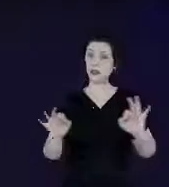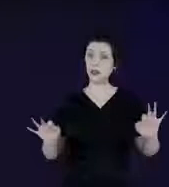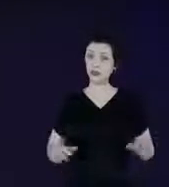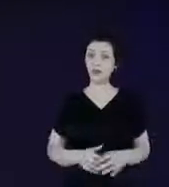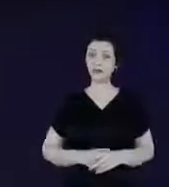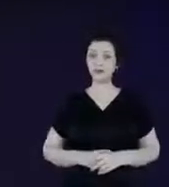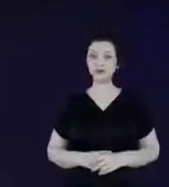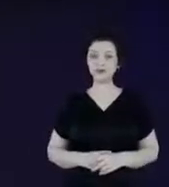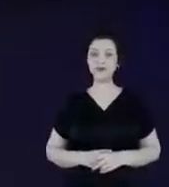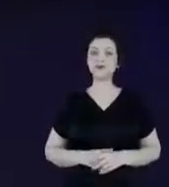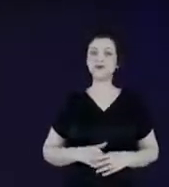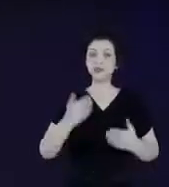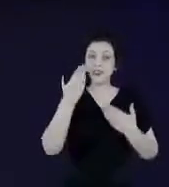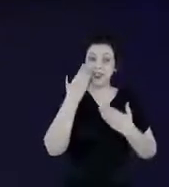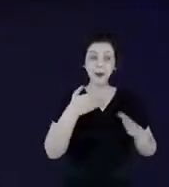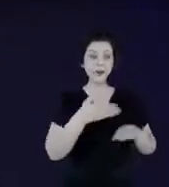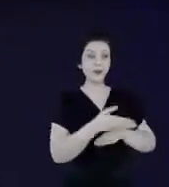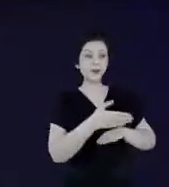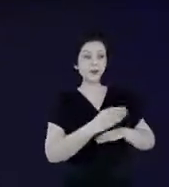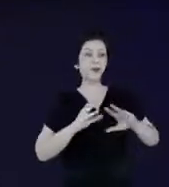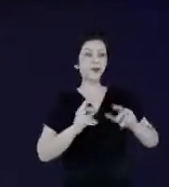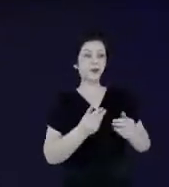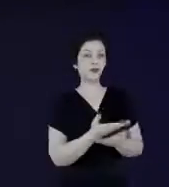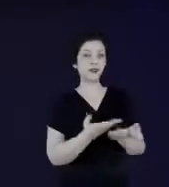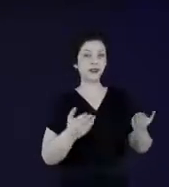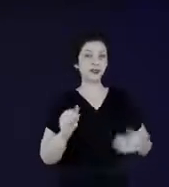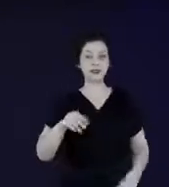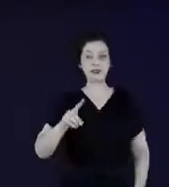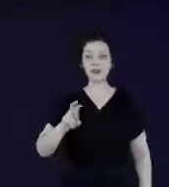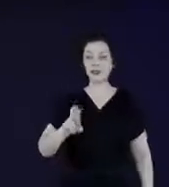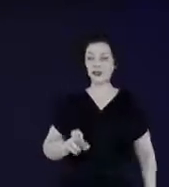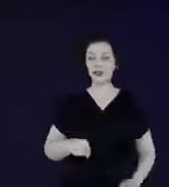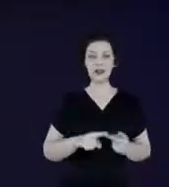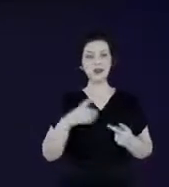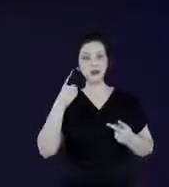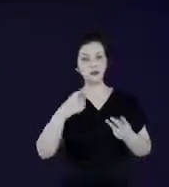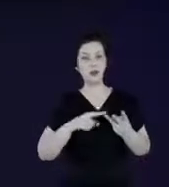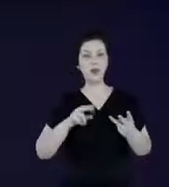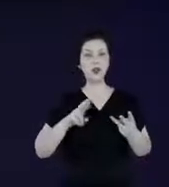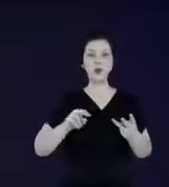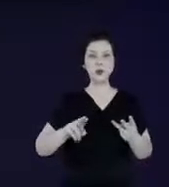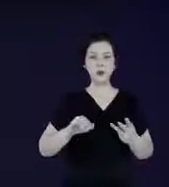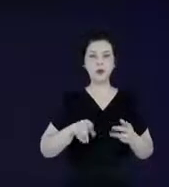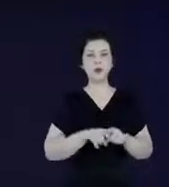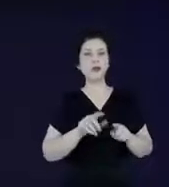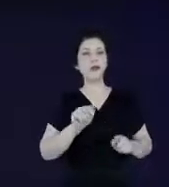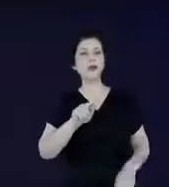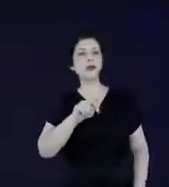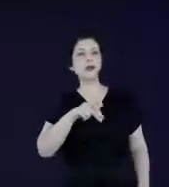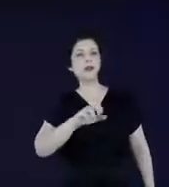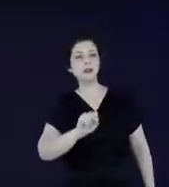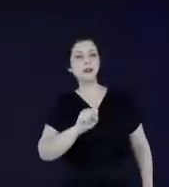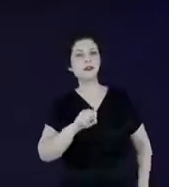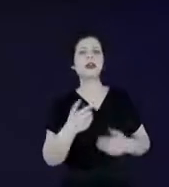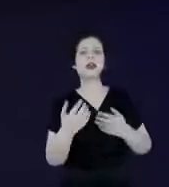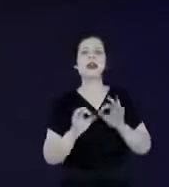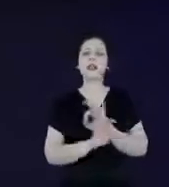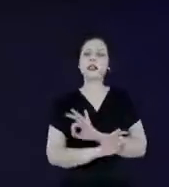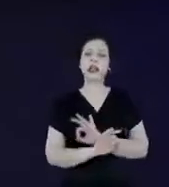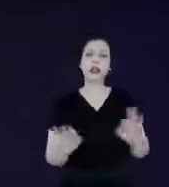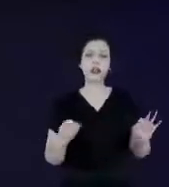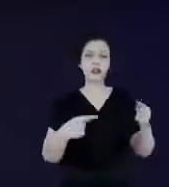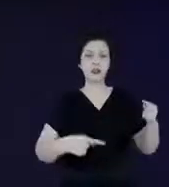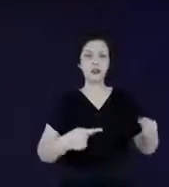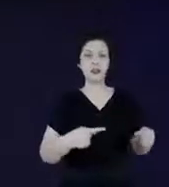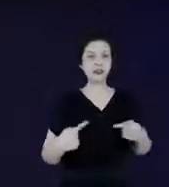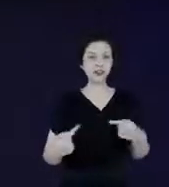queria agradecer a participação de todos vocês, o André, o deputado Danilo, Rui e você também, Agnes. Foi um excelente debate aqui. Isso